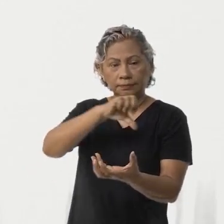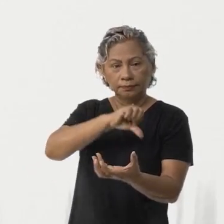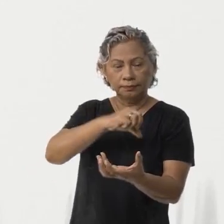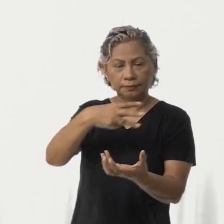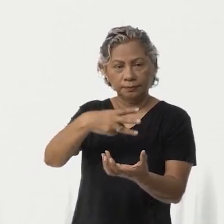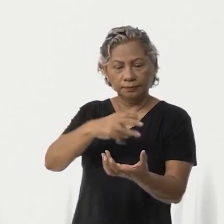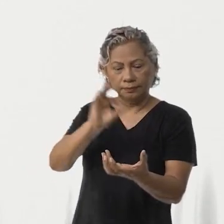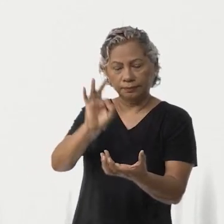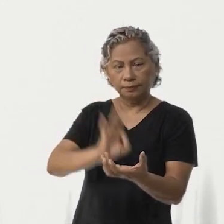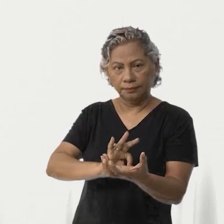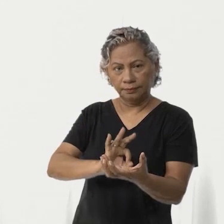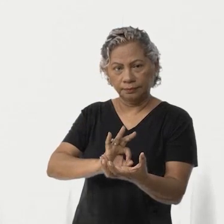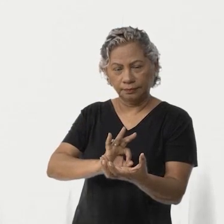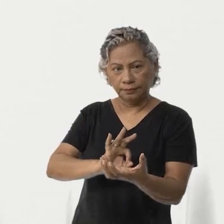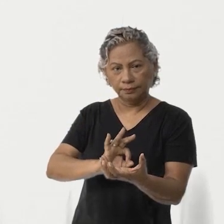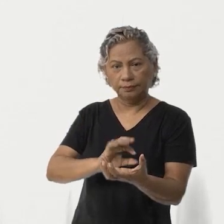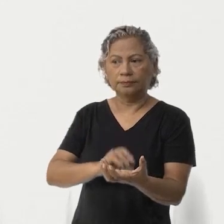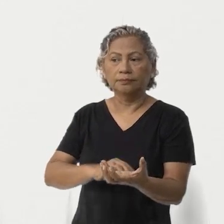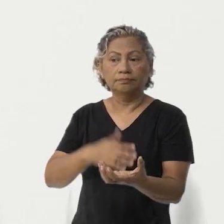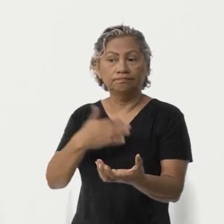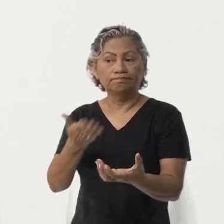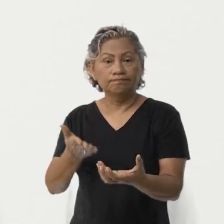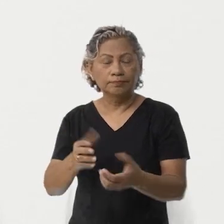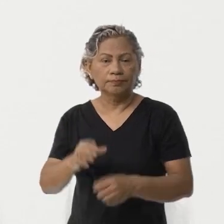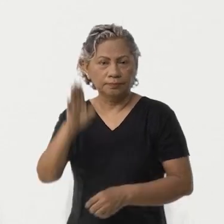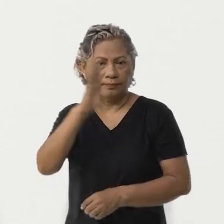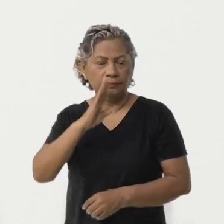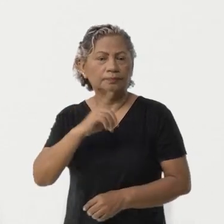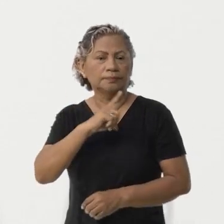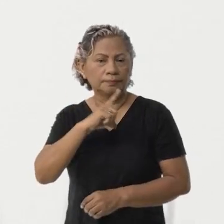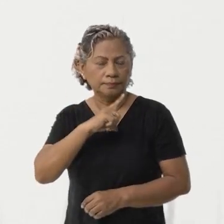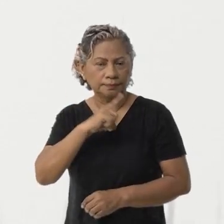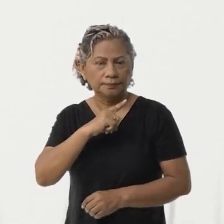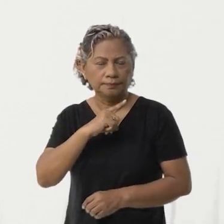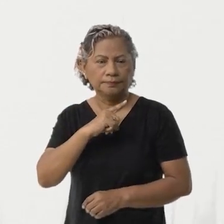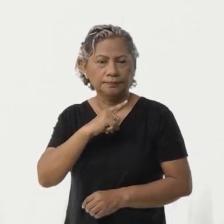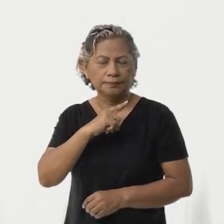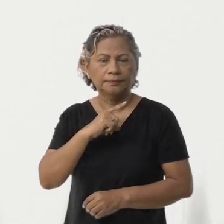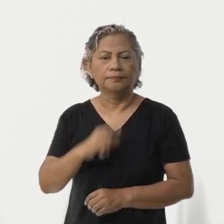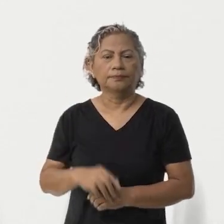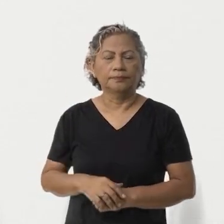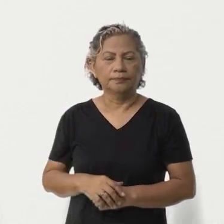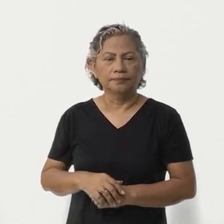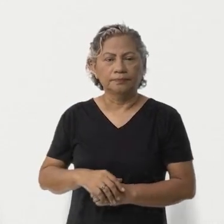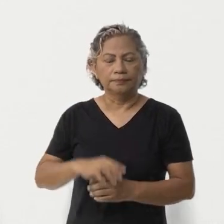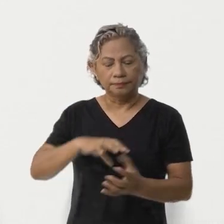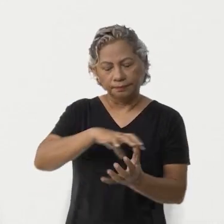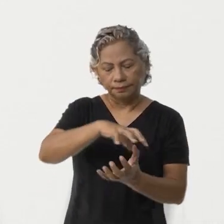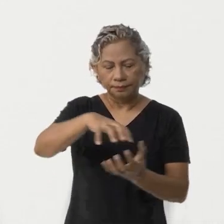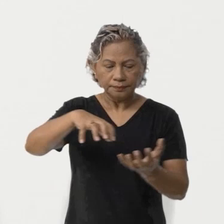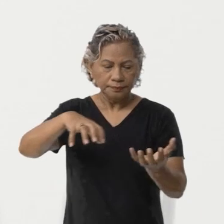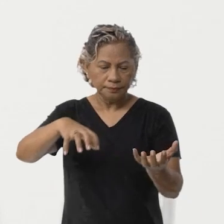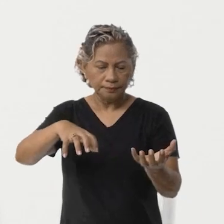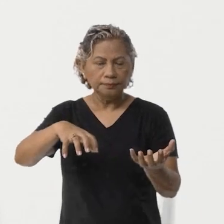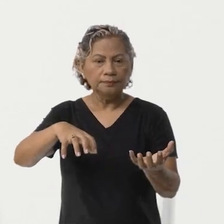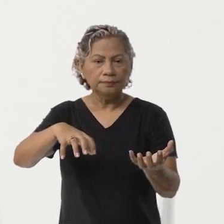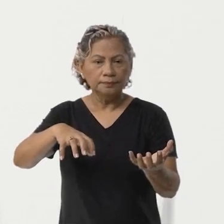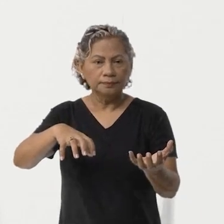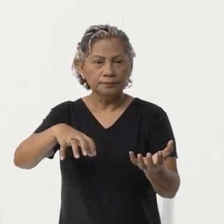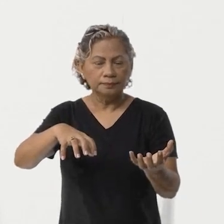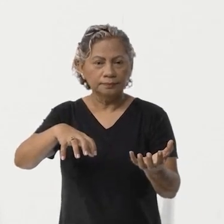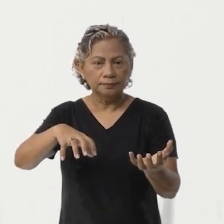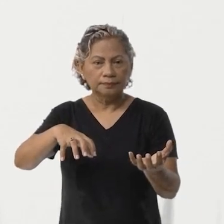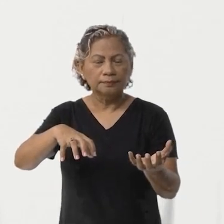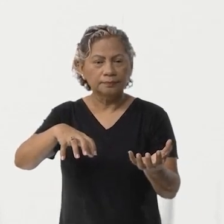outros 93%. Então, o Brasil possui terras nos 3 hemisférios terrestres, faltando apenas